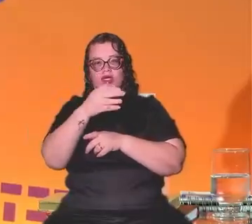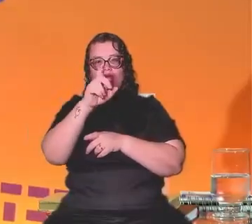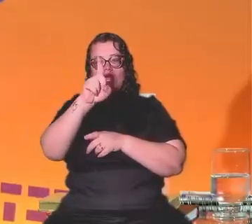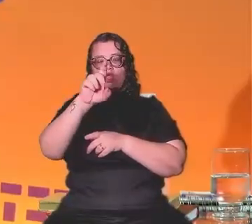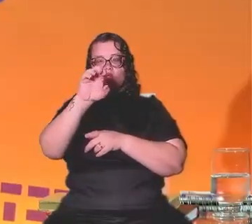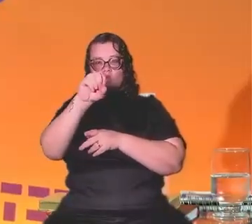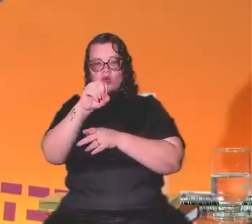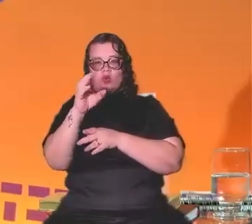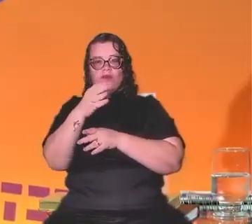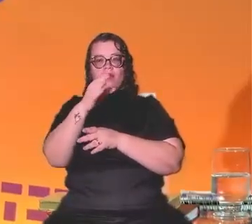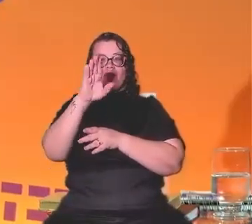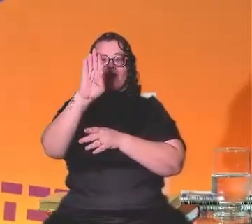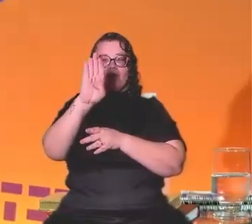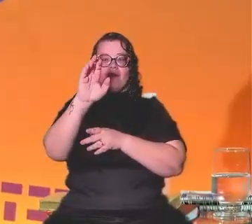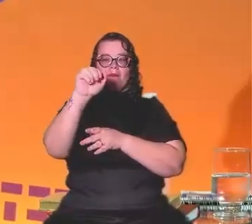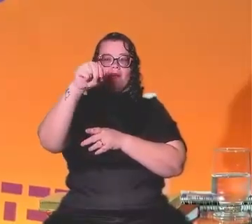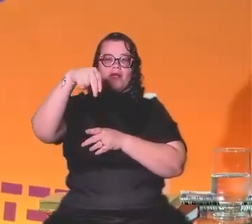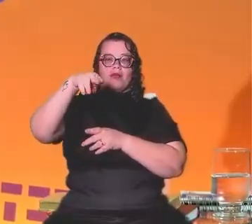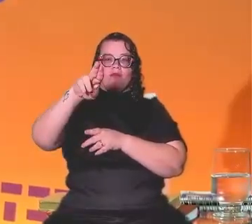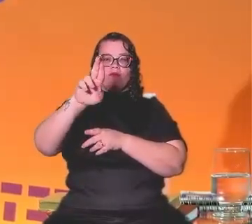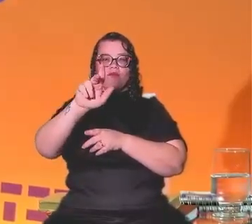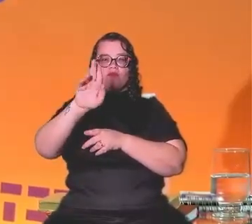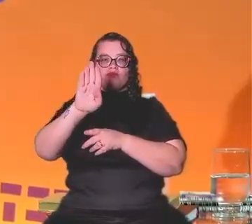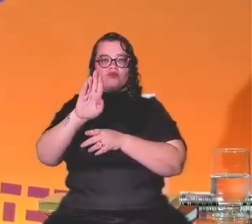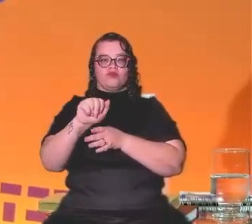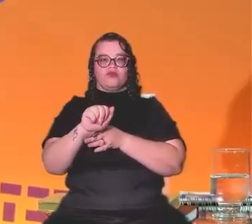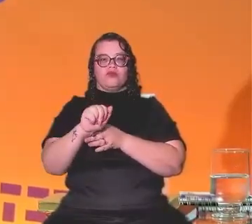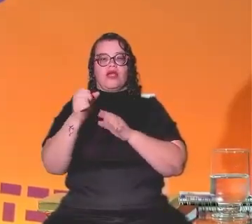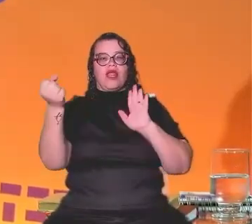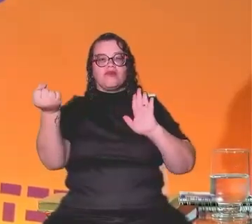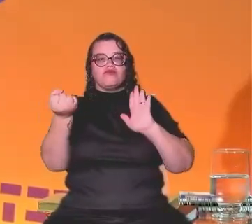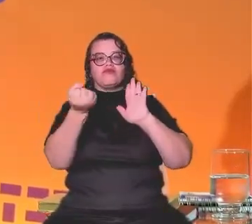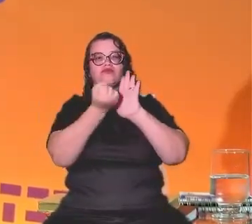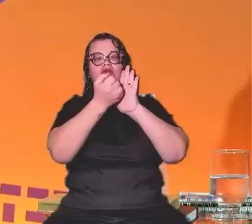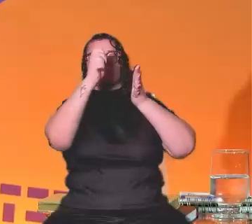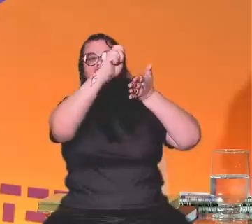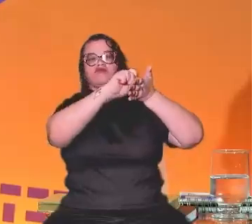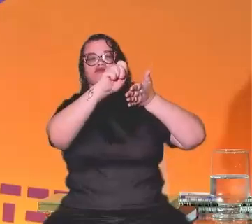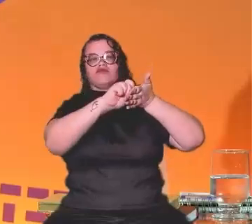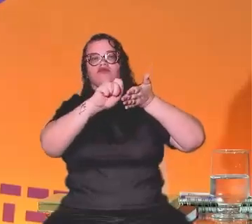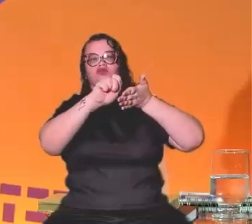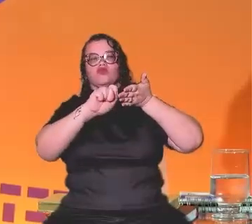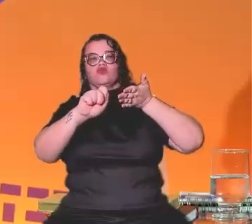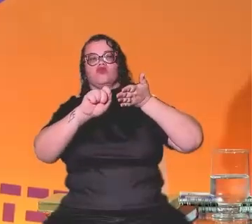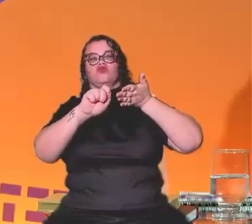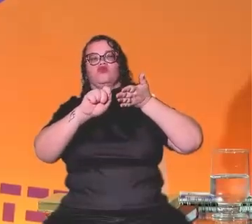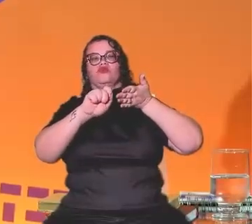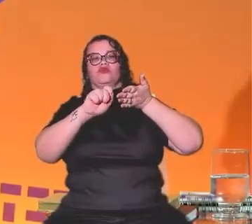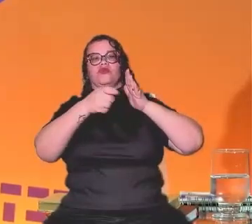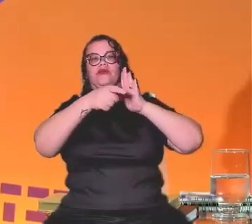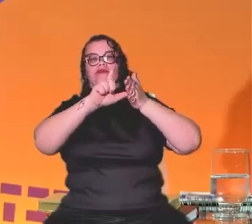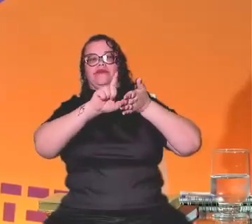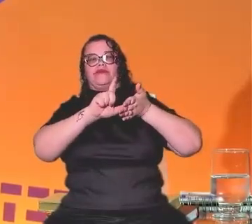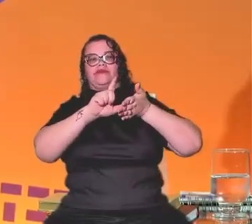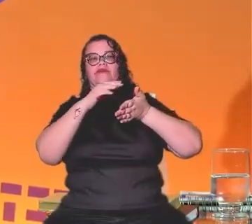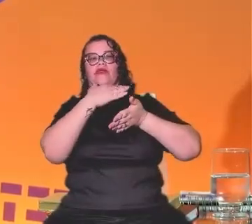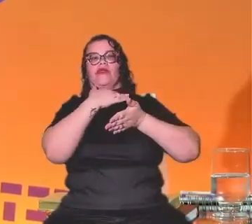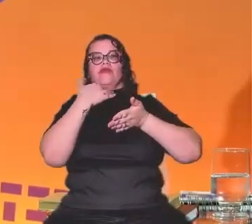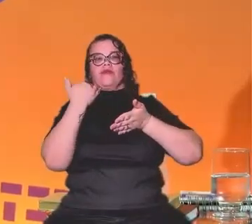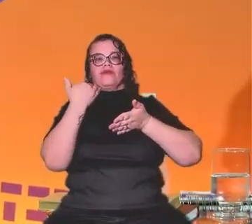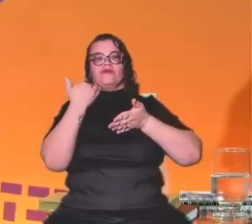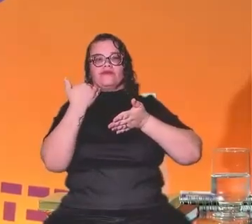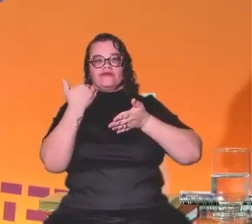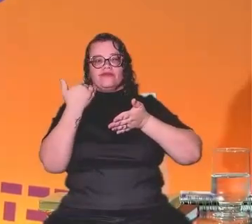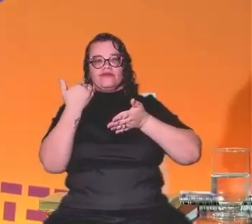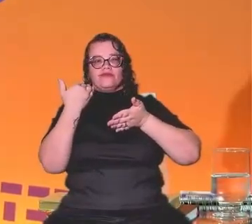não acaso, a gente está na antevéspera do Finados, né? Depois de amanhã. E hoje, como aniversário de Drummond, não à